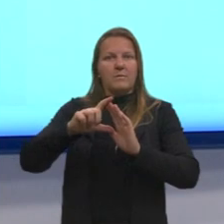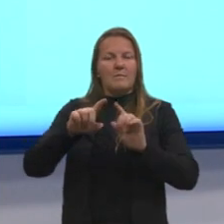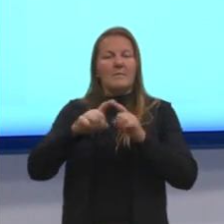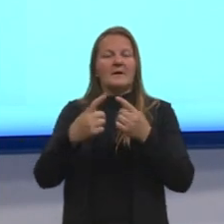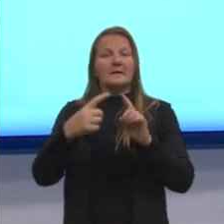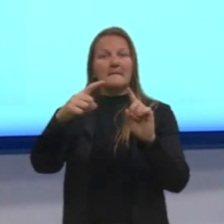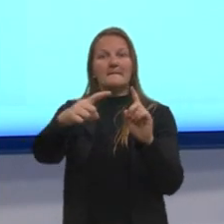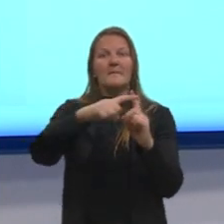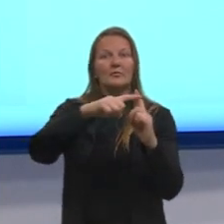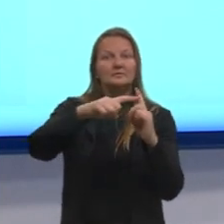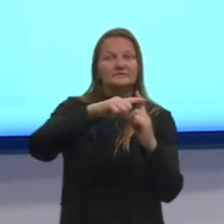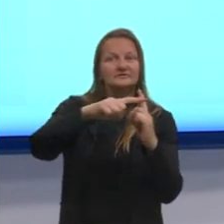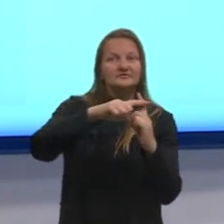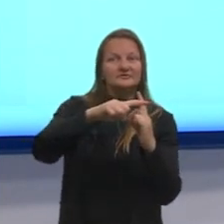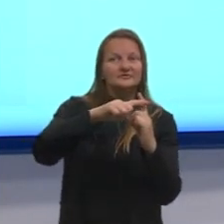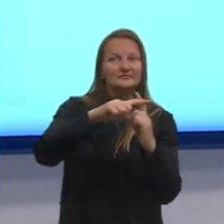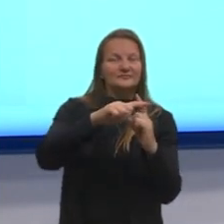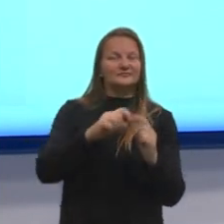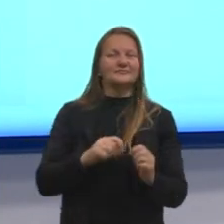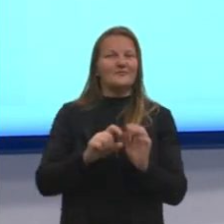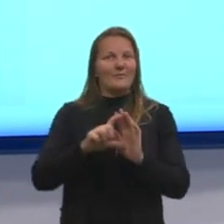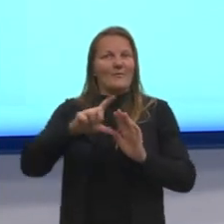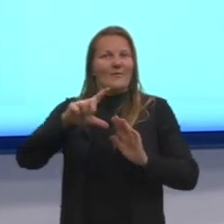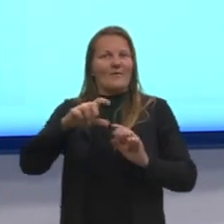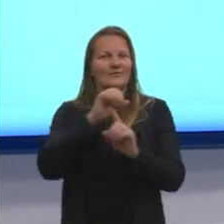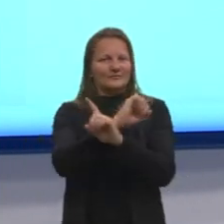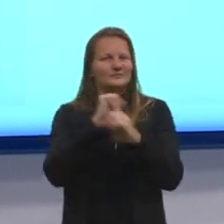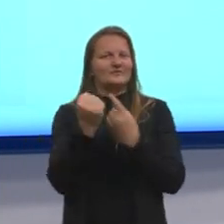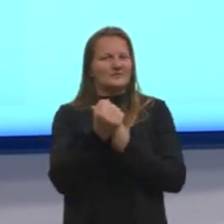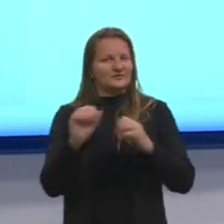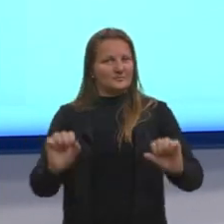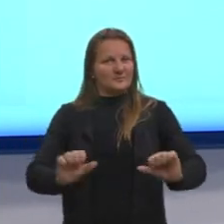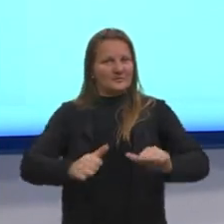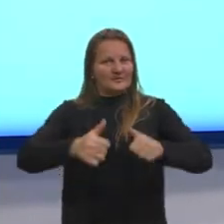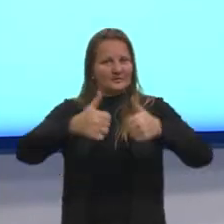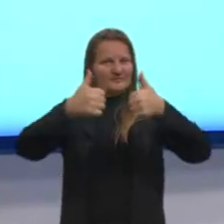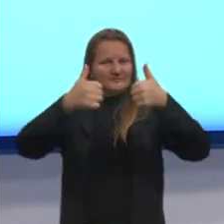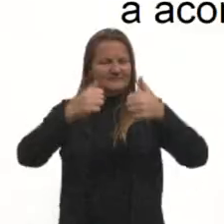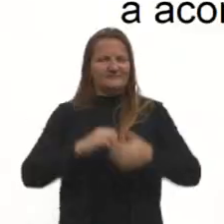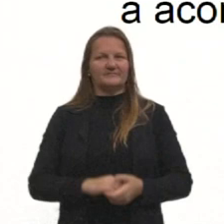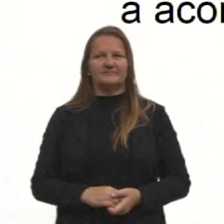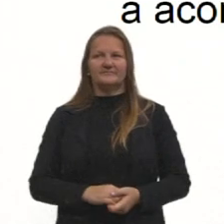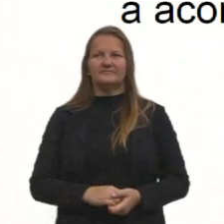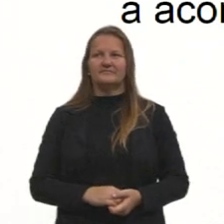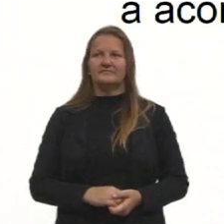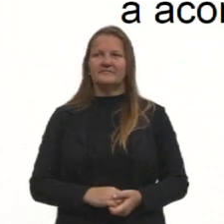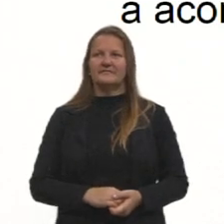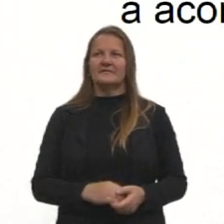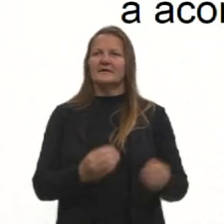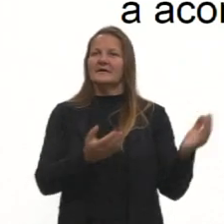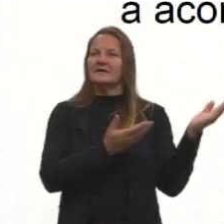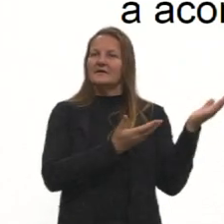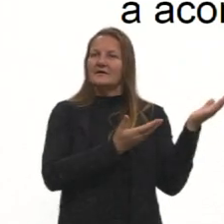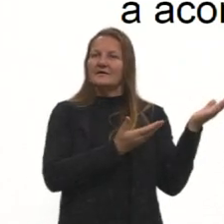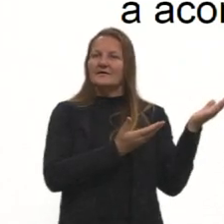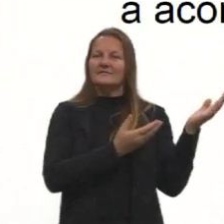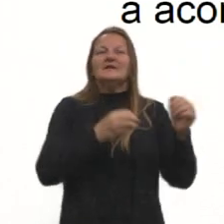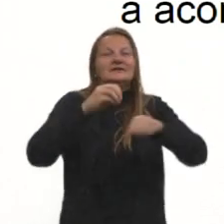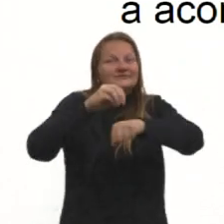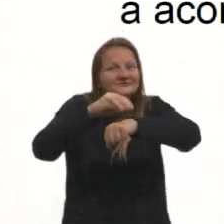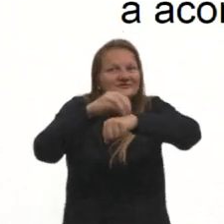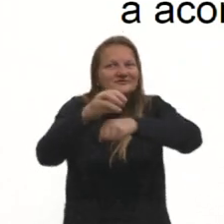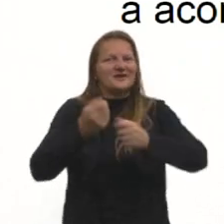positivos é algo positivo aí para nossa sociedade também E aí nós temos então algumas dicas né para